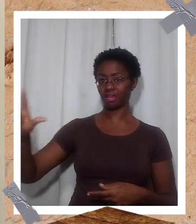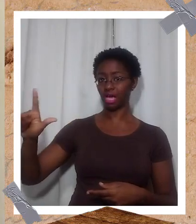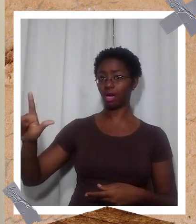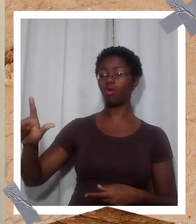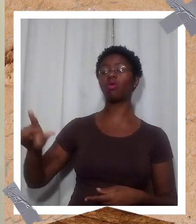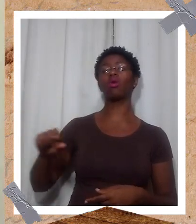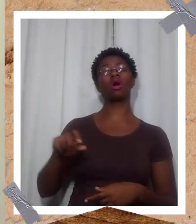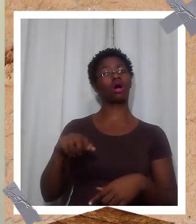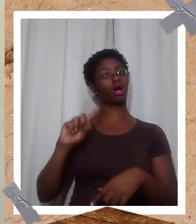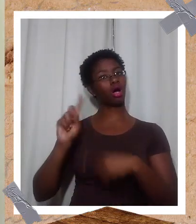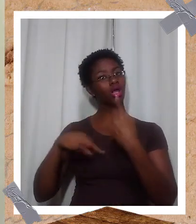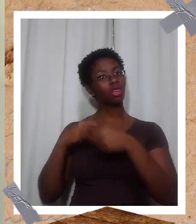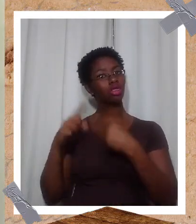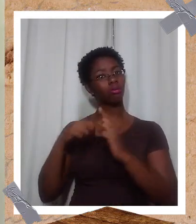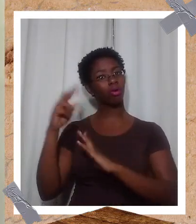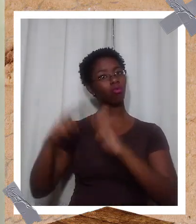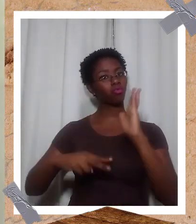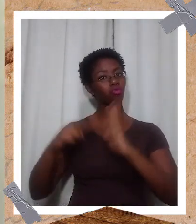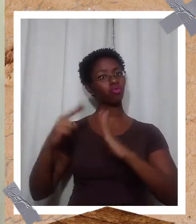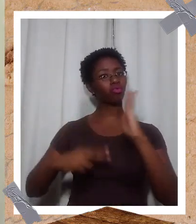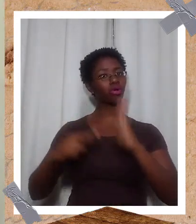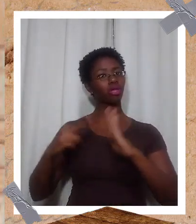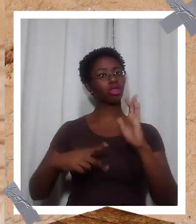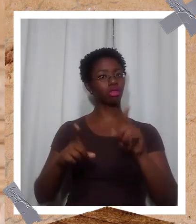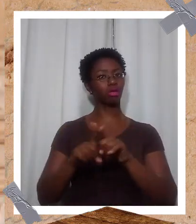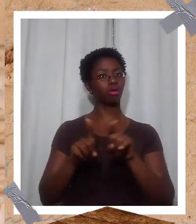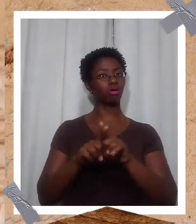veio Nietzsche. Bom, é isso.